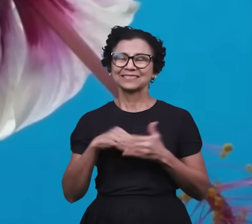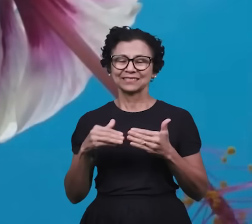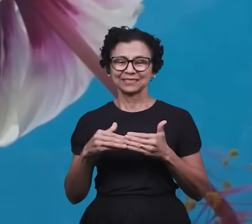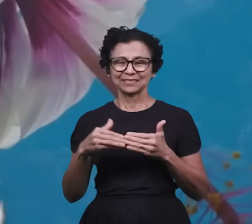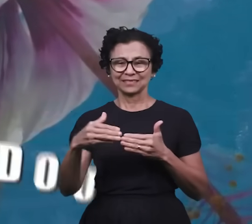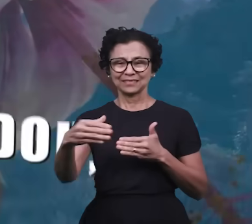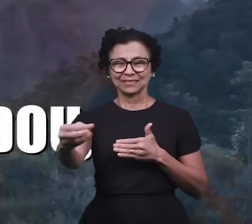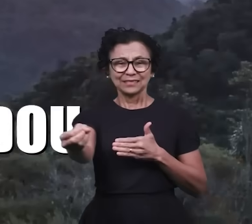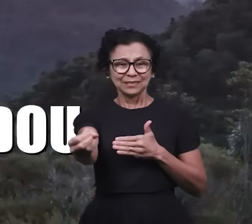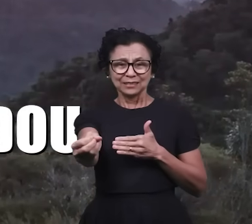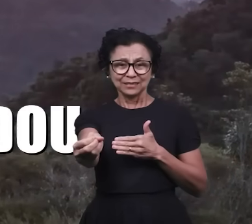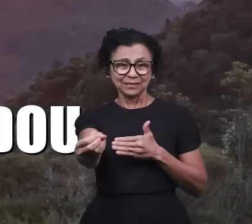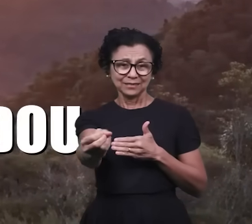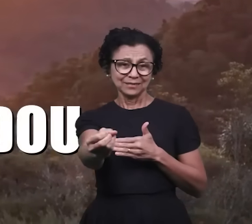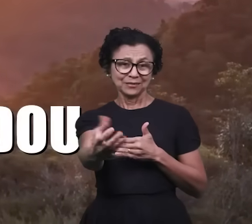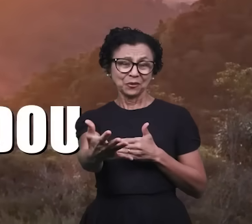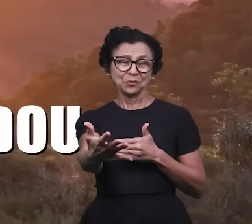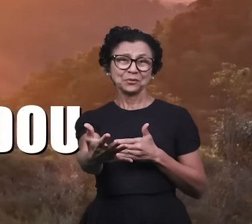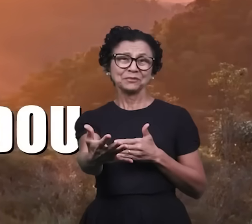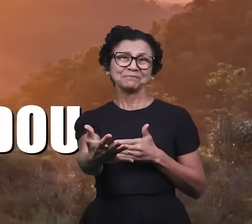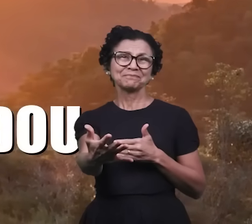transformou. Este mistério